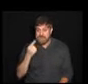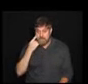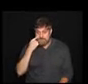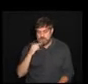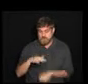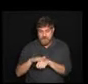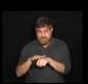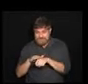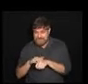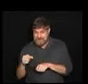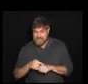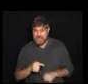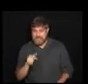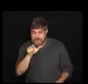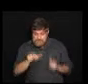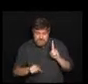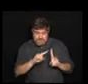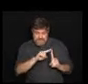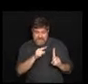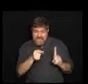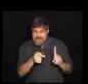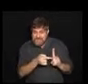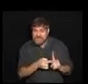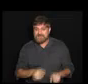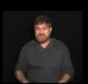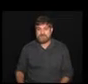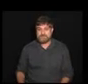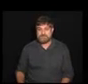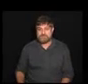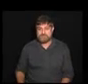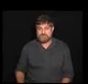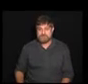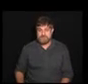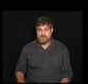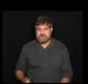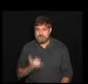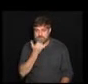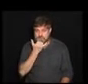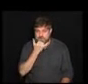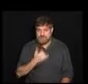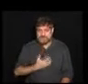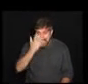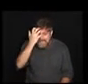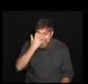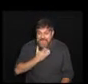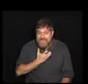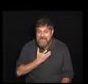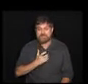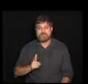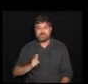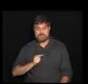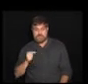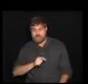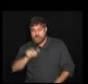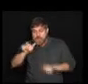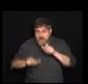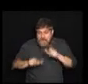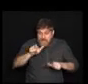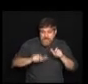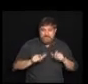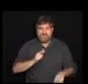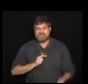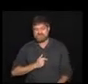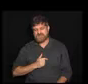pessoa fica grávida, são poucas, mas o tempo, poucas relativamente, o número de casos são muitas, mas para quem está achando que é só